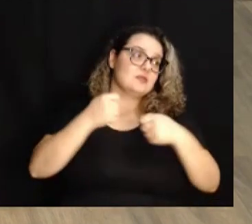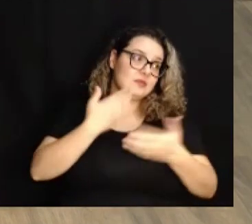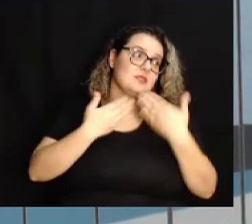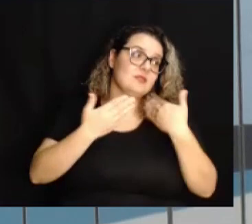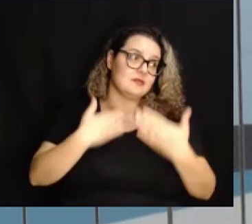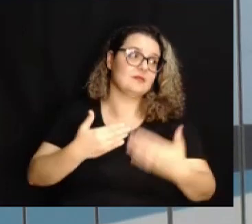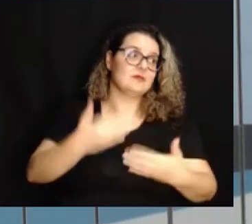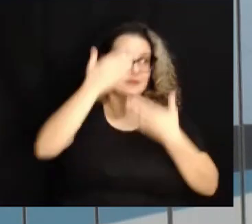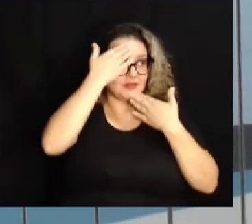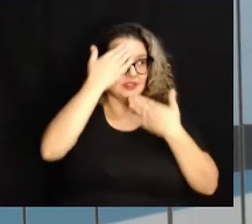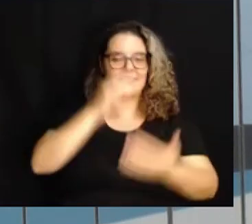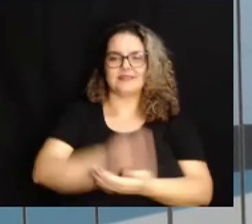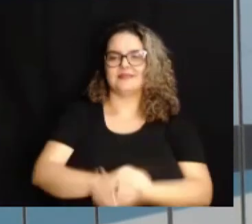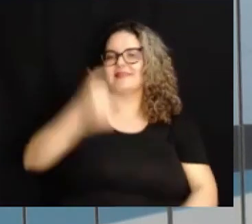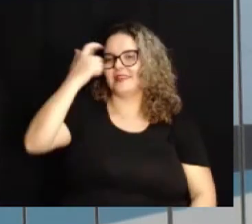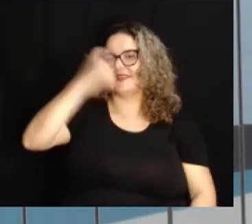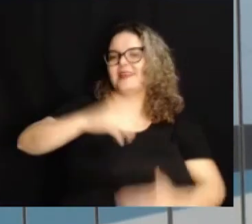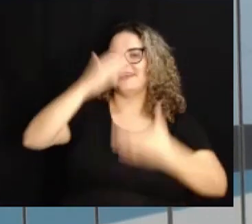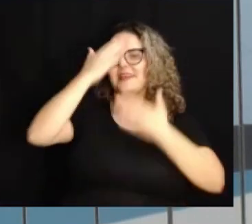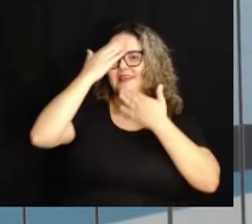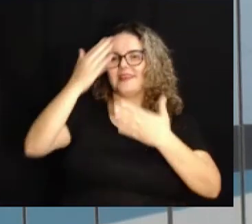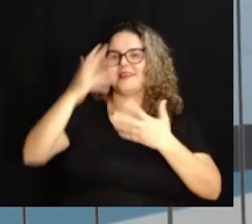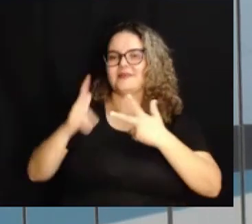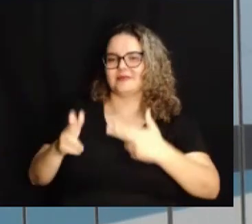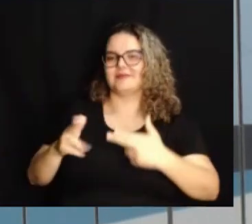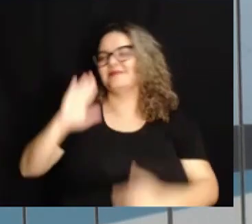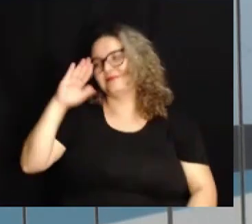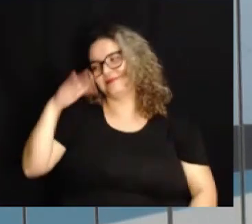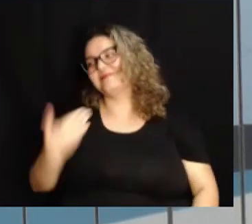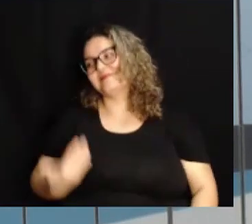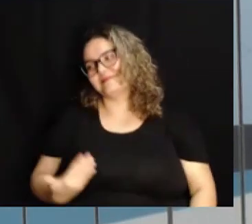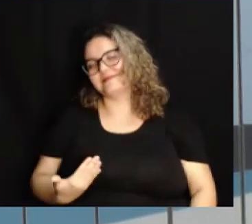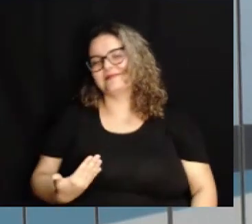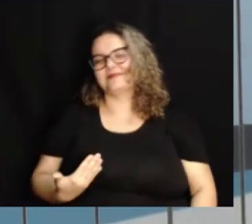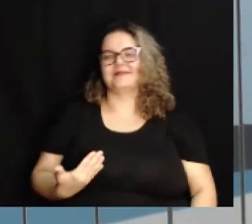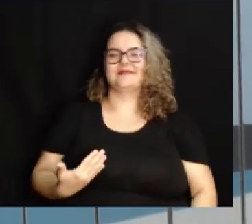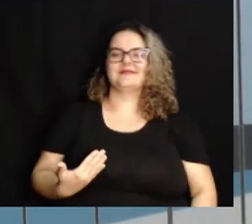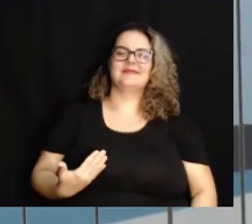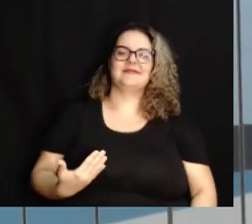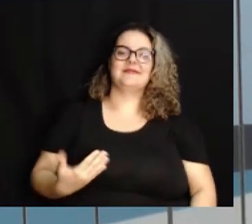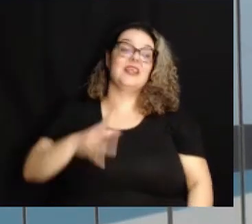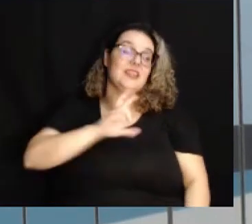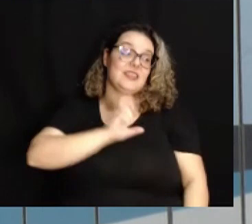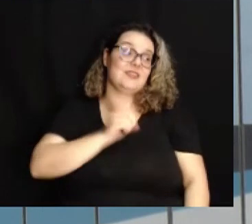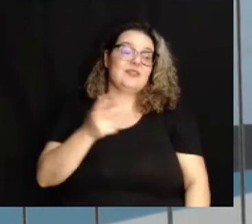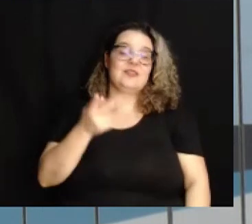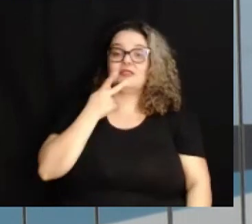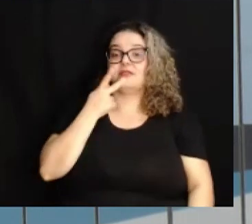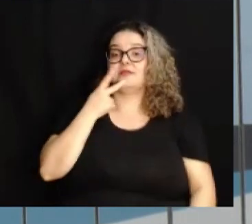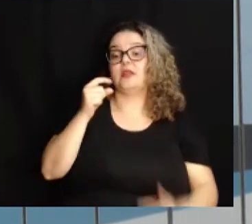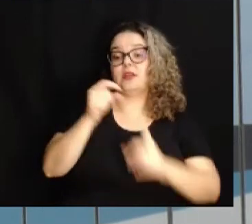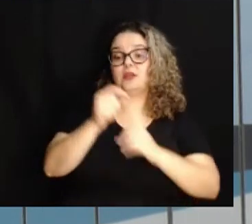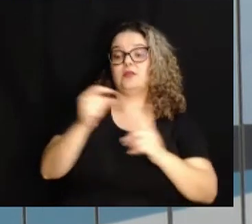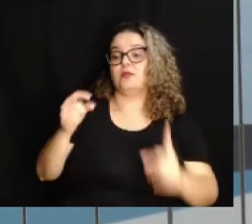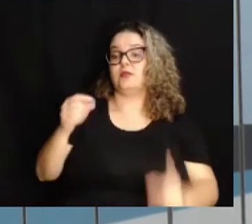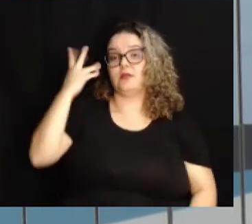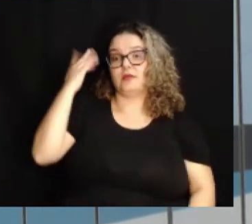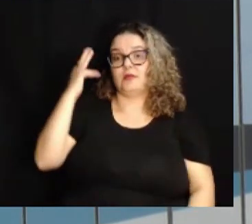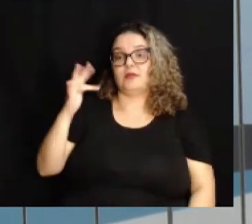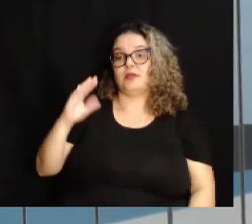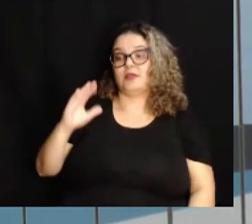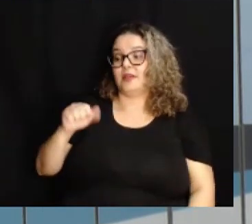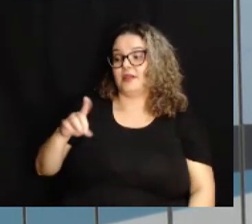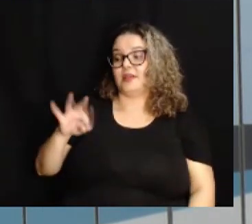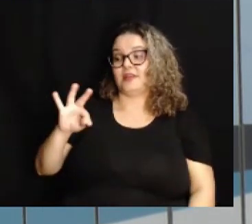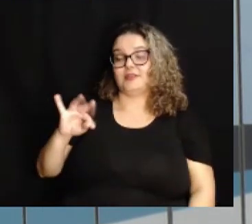que agradeço, como eu falei, é uma honra e eu gosto muito de falar uma frase de um filósofo chamado Kant, que ele diz